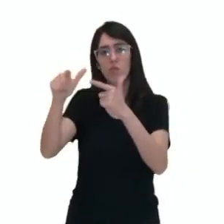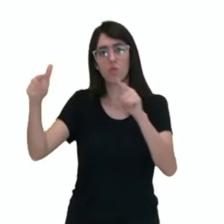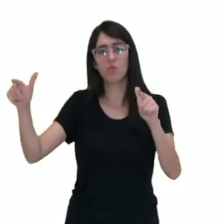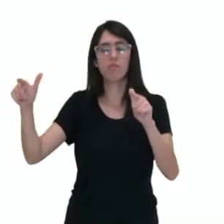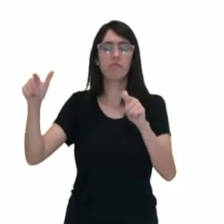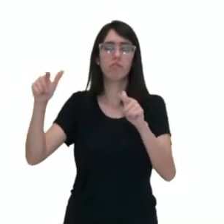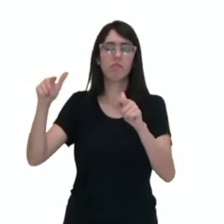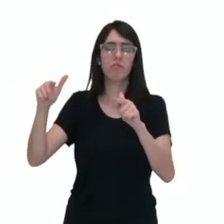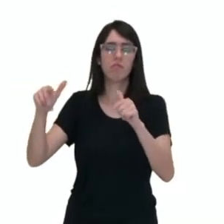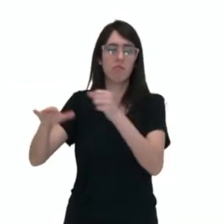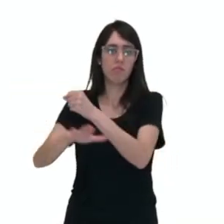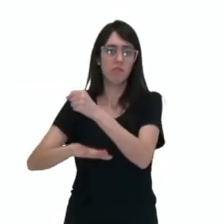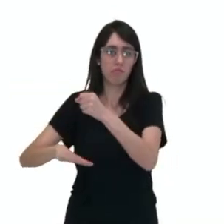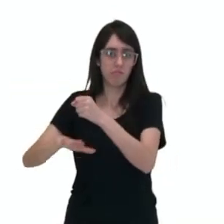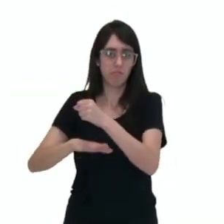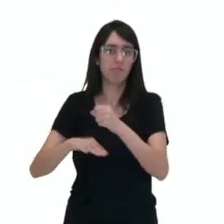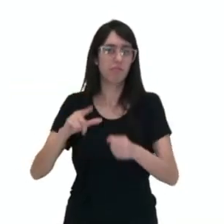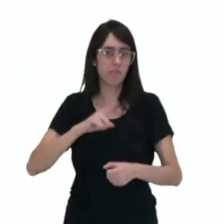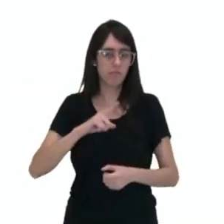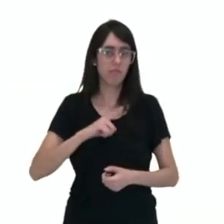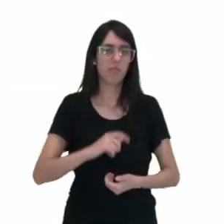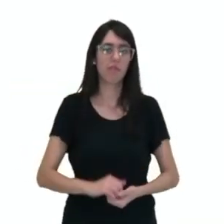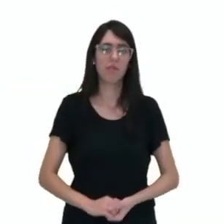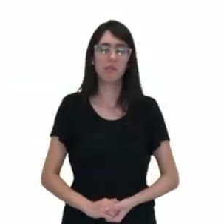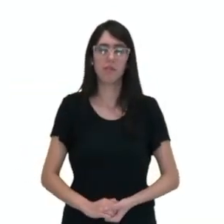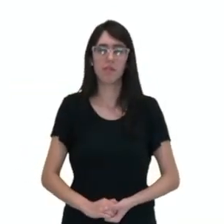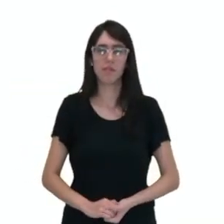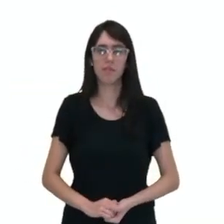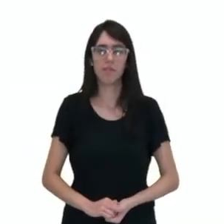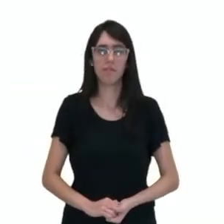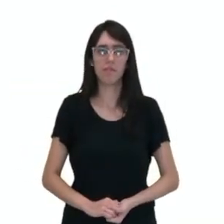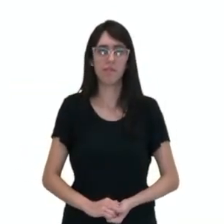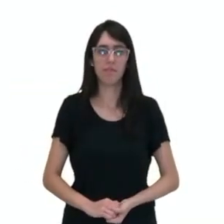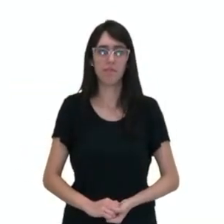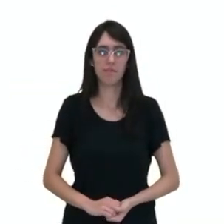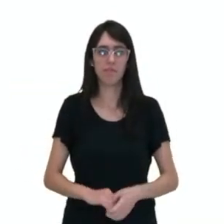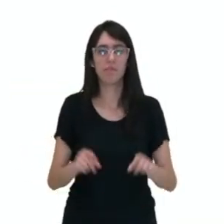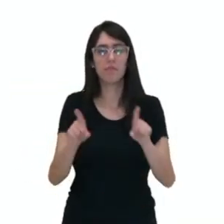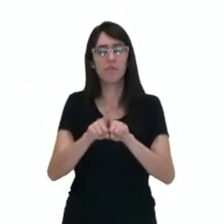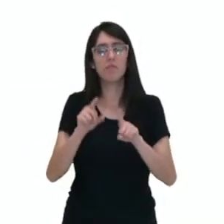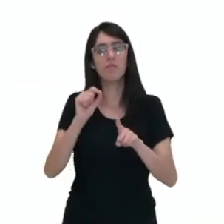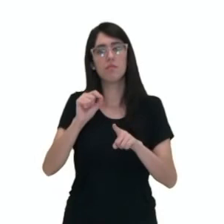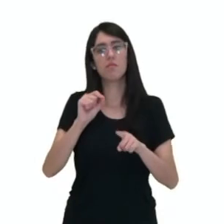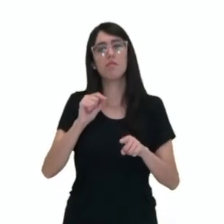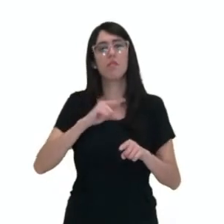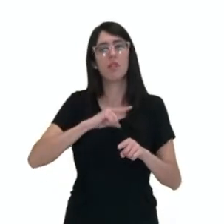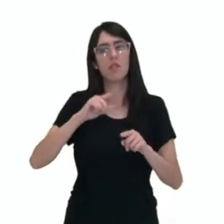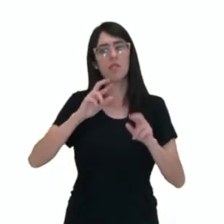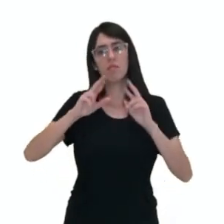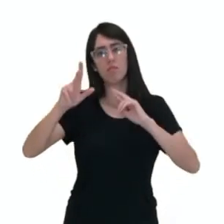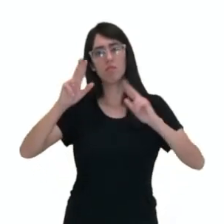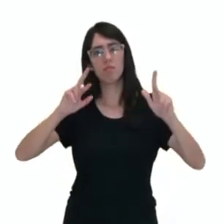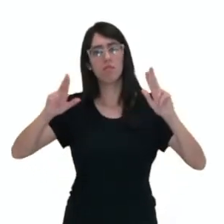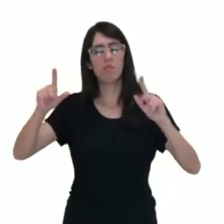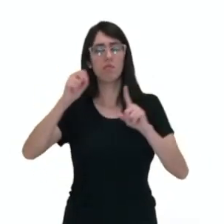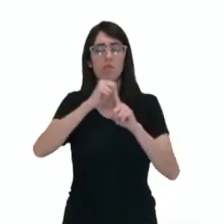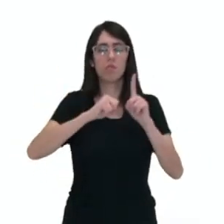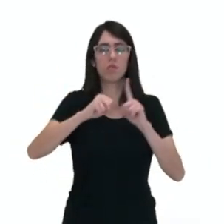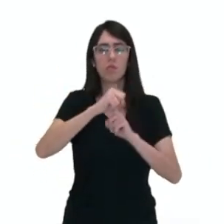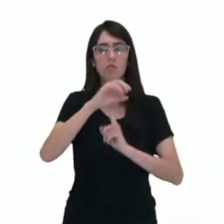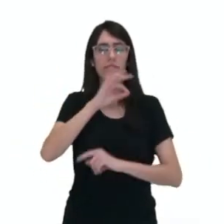aos quais ela participa, tá? Então, proporcionando então essa diferenciação no acesso à renda,